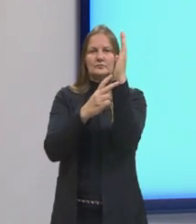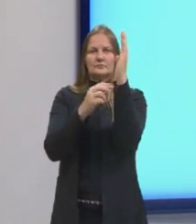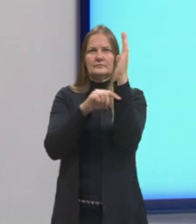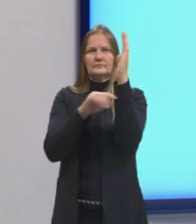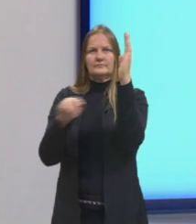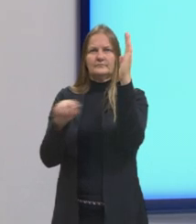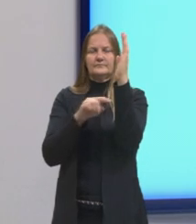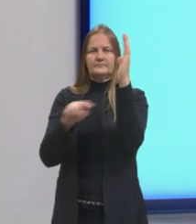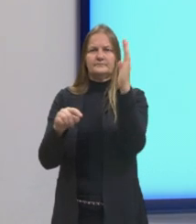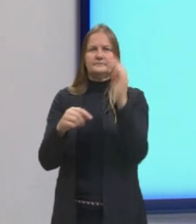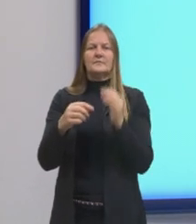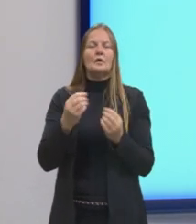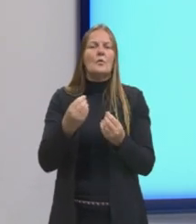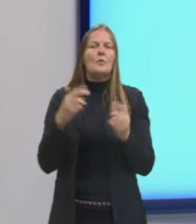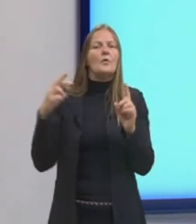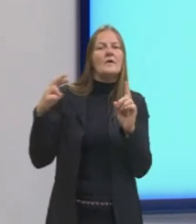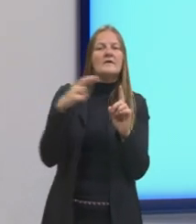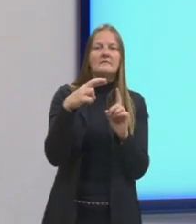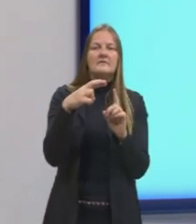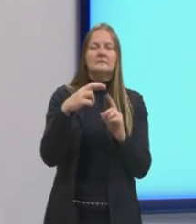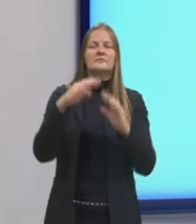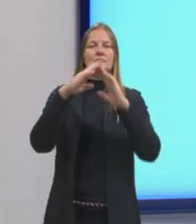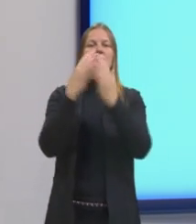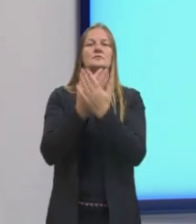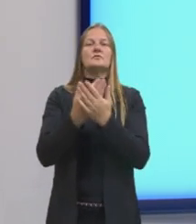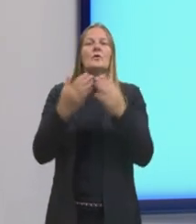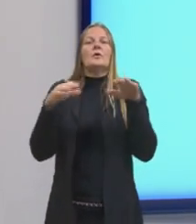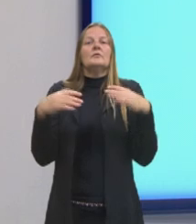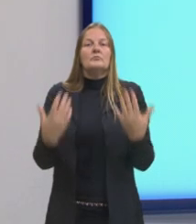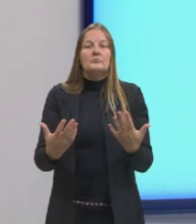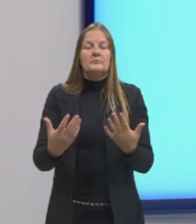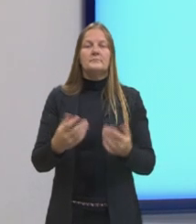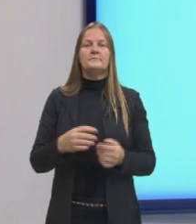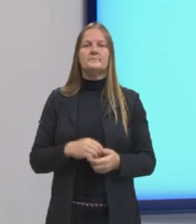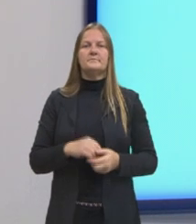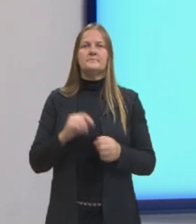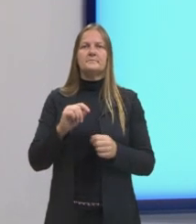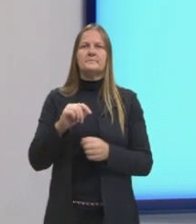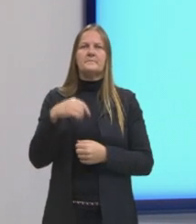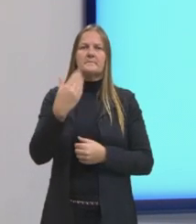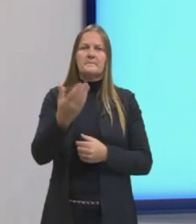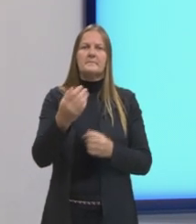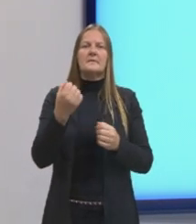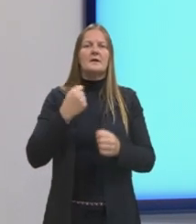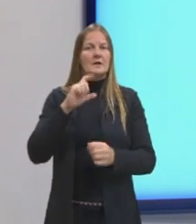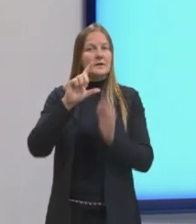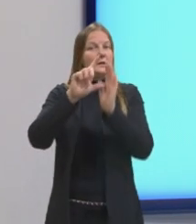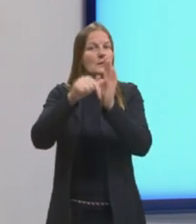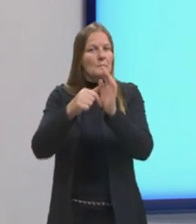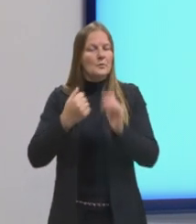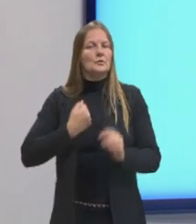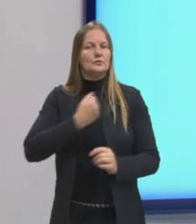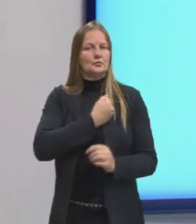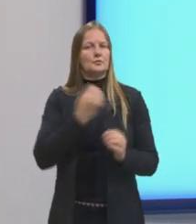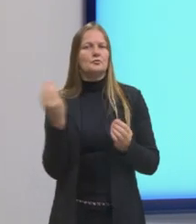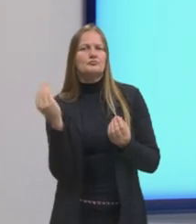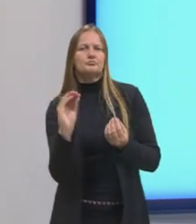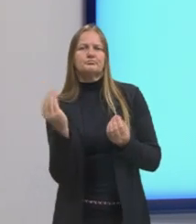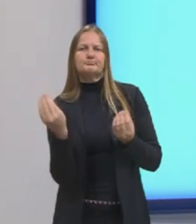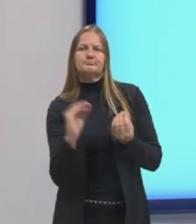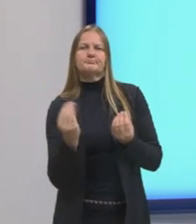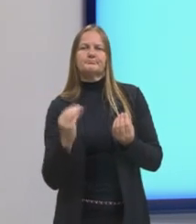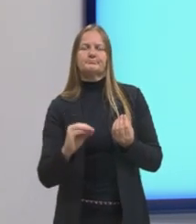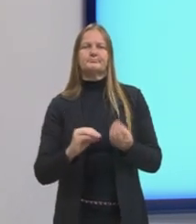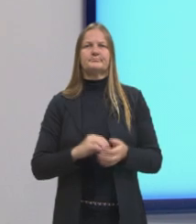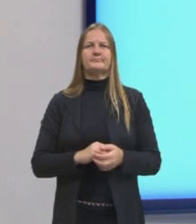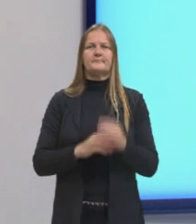para referenciar então a escola e aqui eu já acrescento nesse próximo slide a numeração nós vamos ter